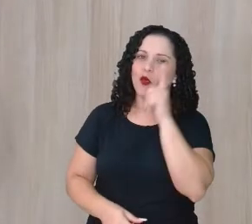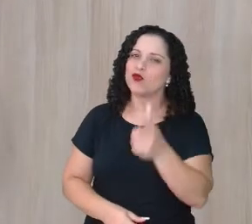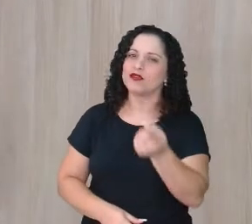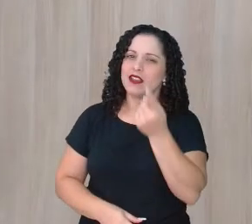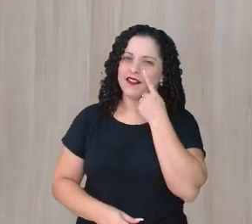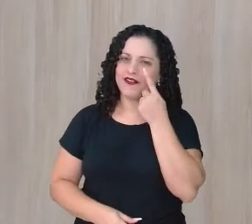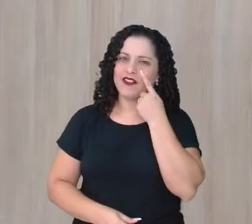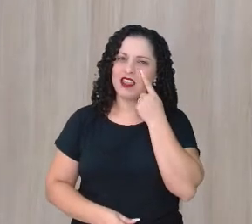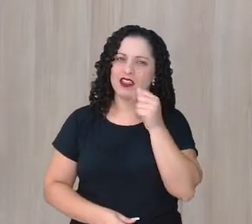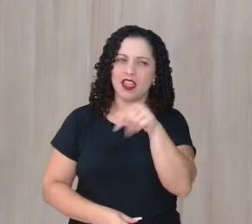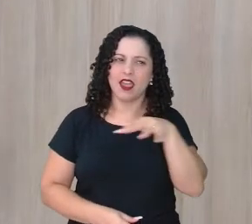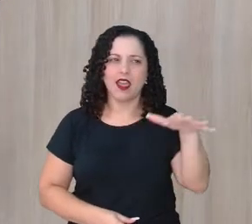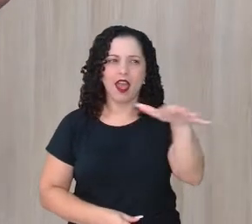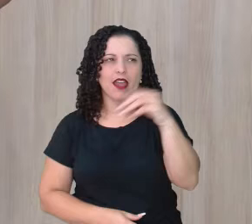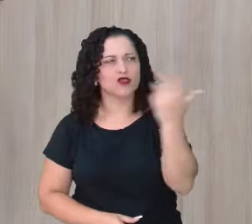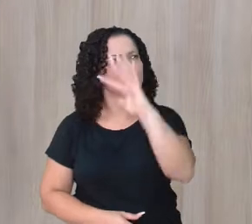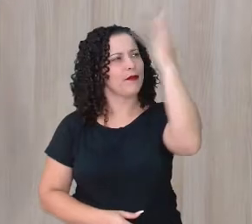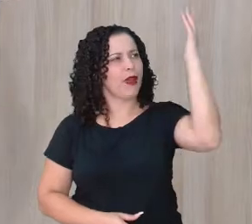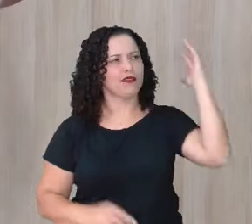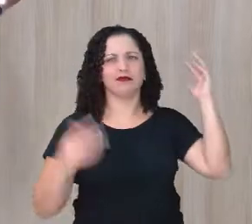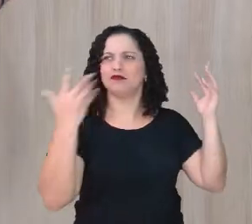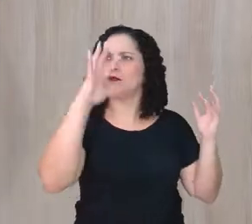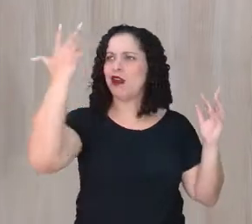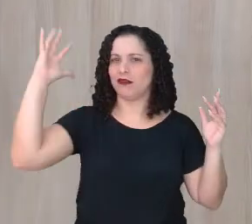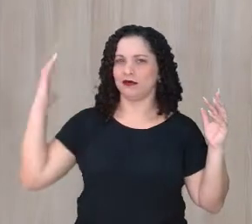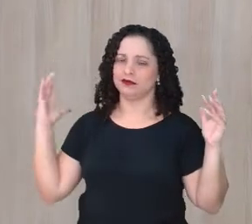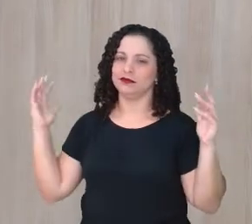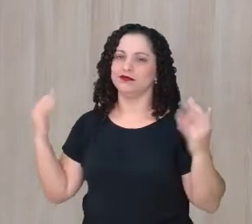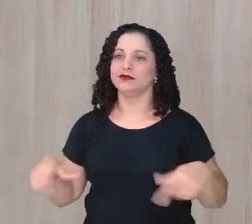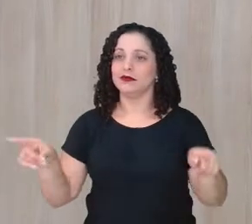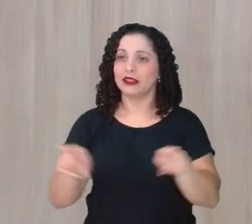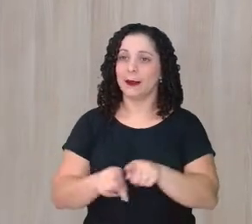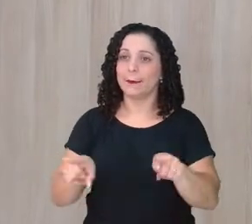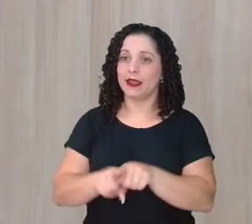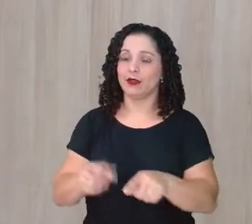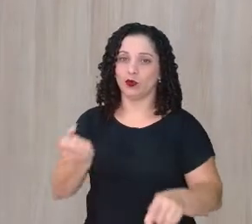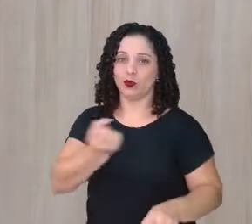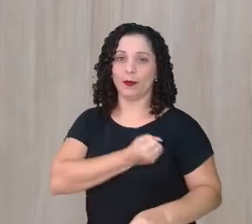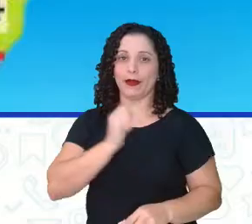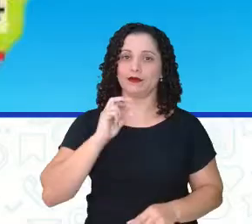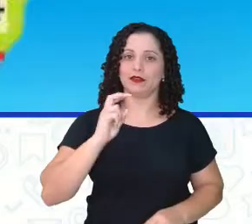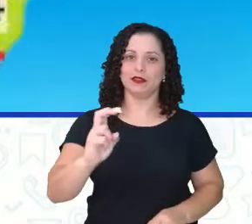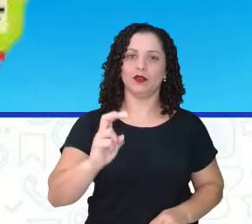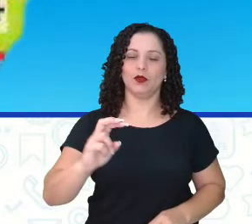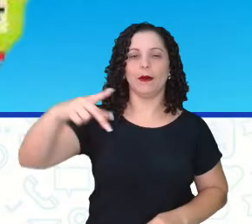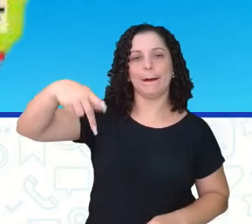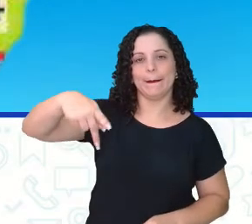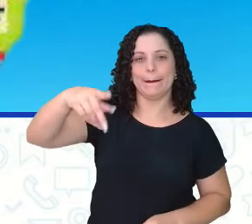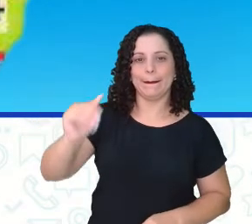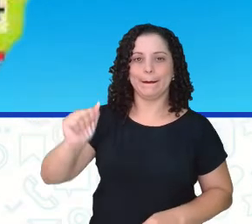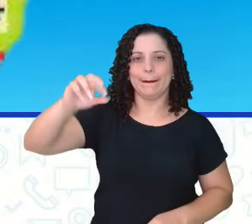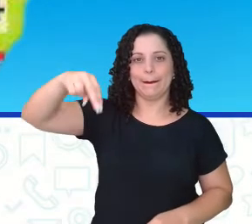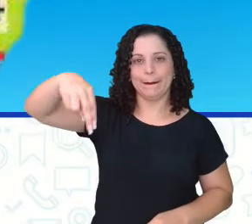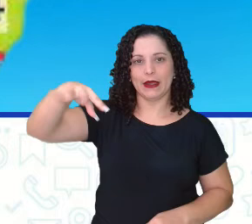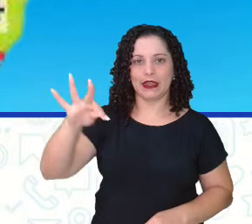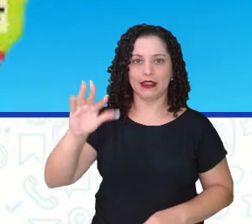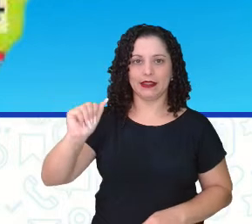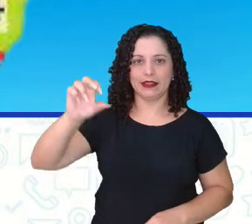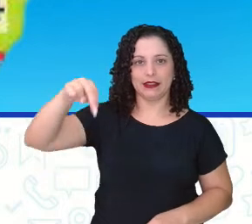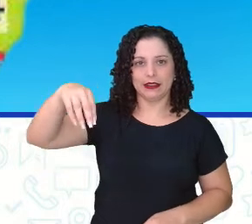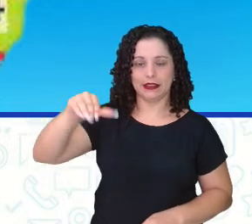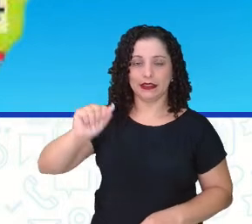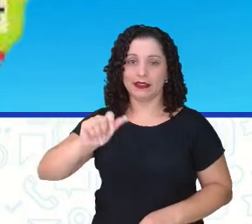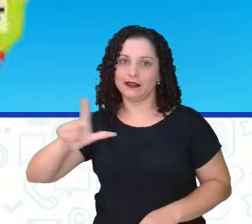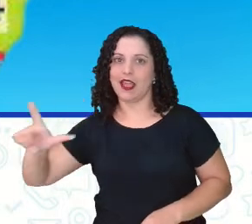ver trechinhos de Mata Atlântica. Temos também a questão do Pantanal, né? Que aí vocês devem ver aí nas redes,